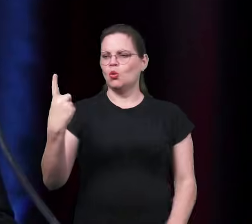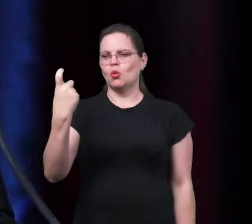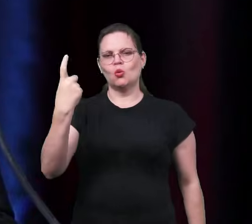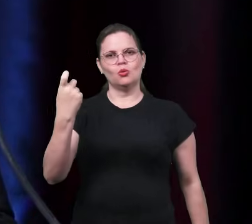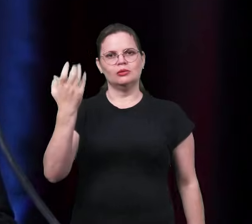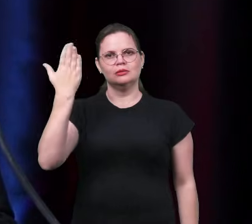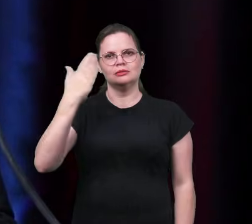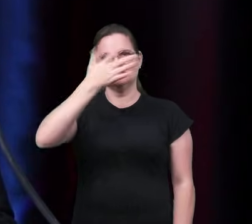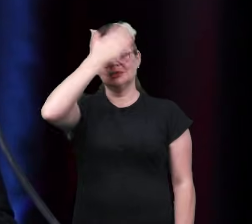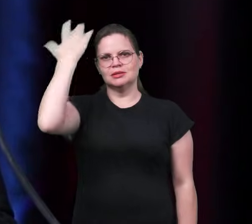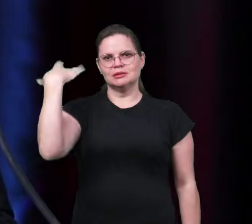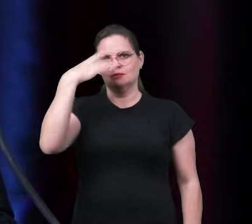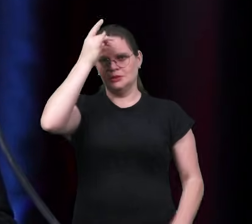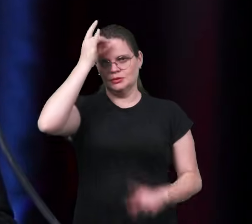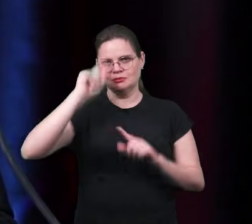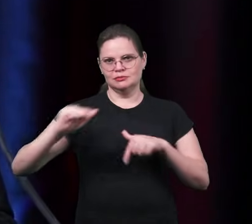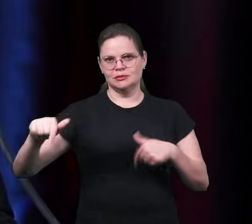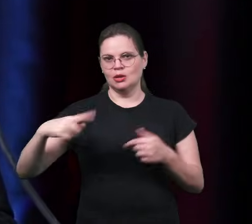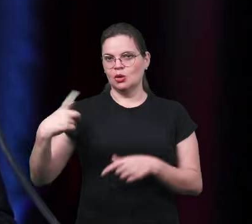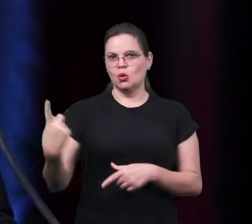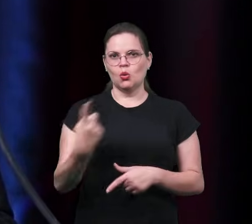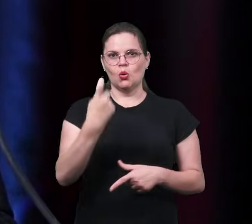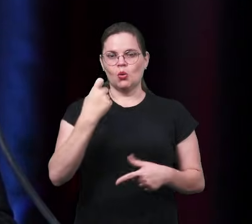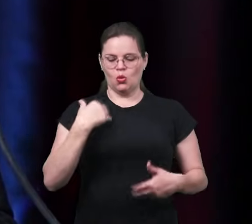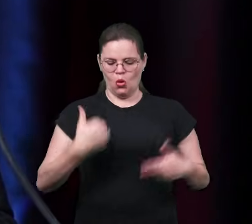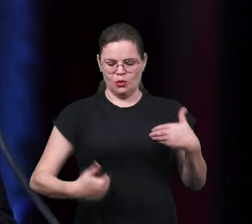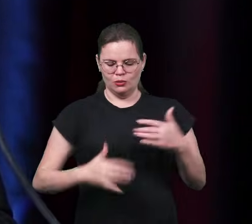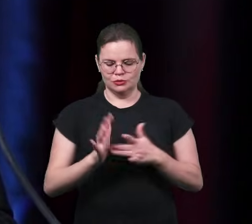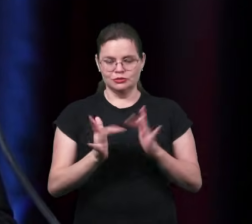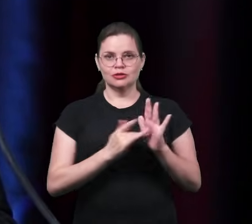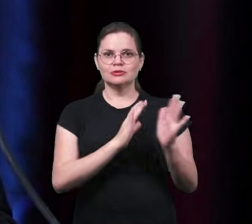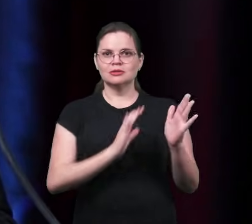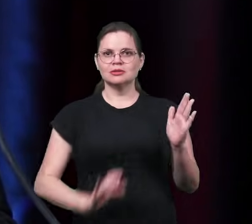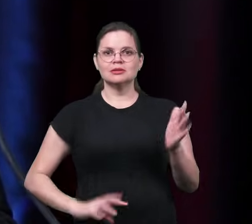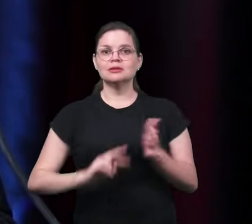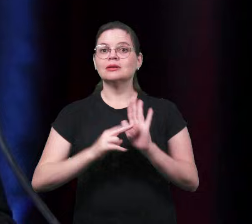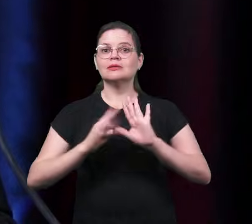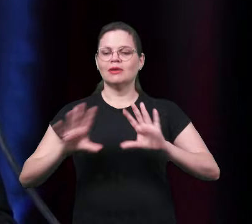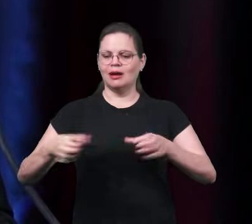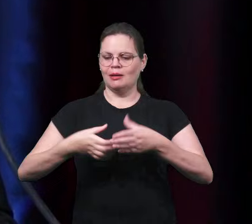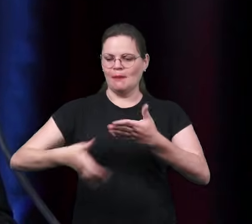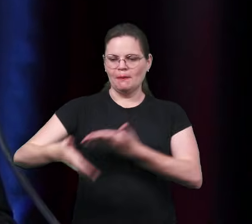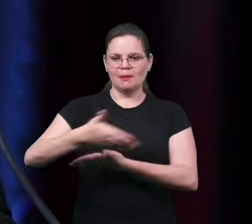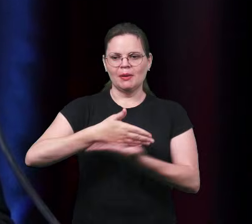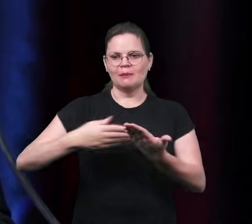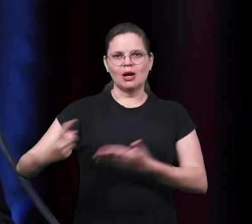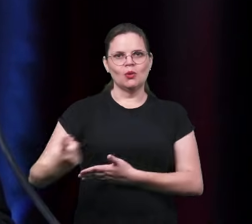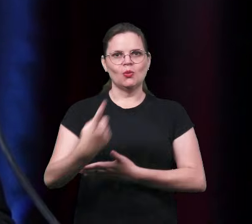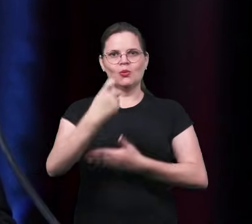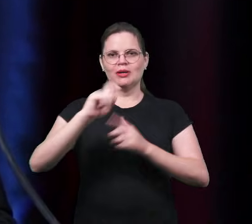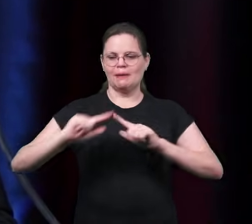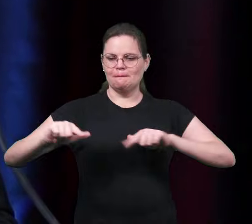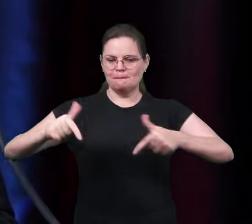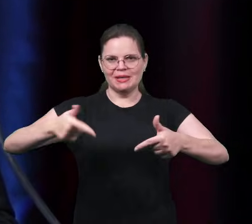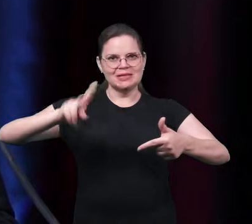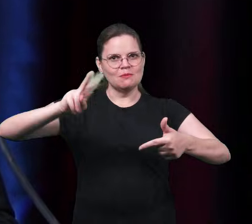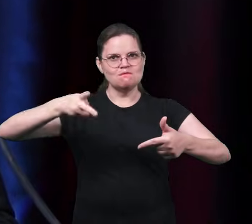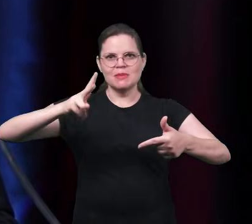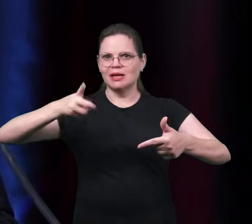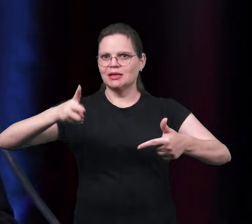só Espírito, né? Então o Espírito Santo ele opera tudo em todos. A mesma bênção, o